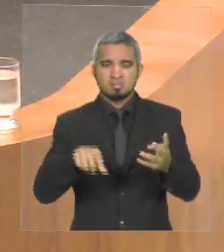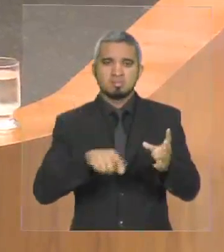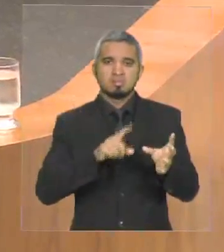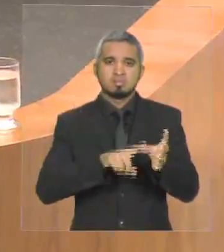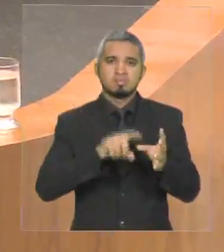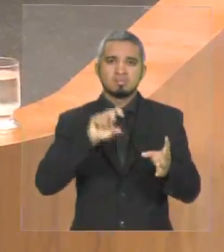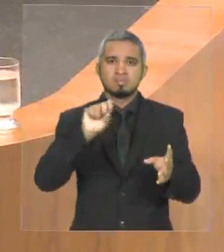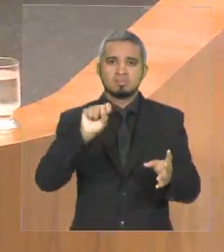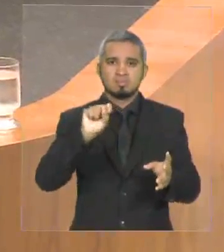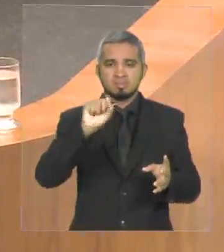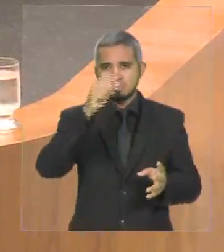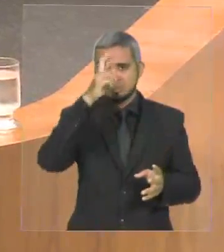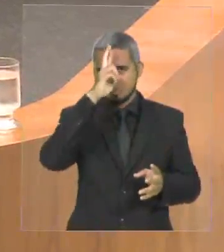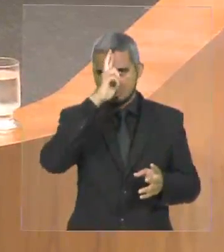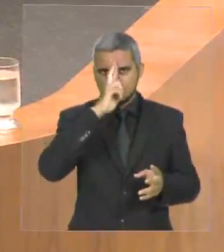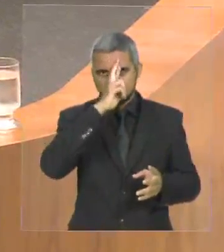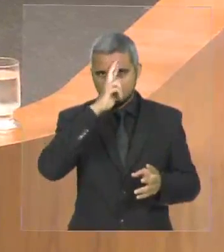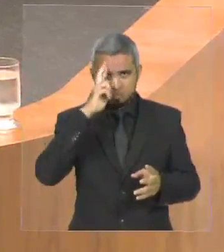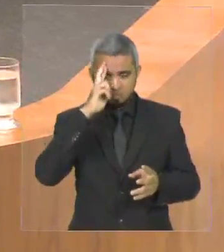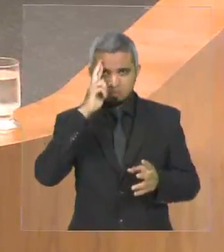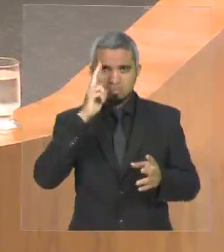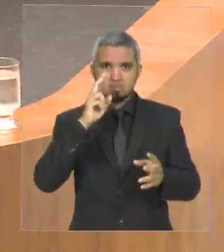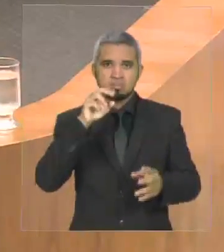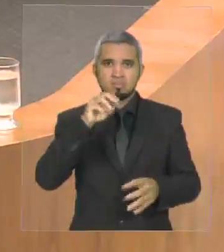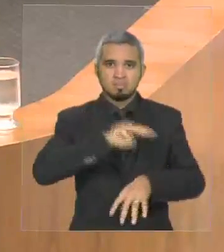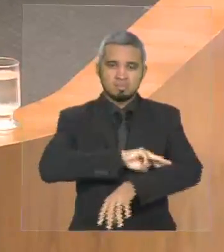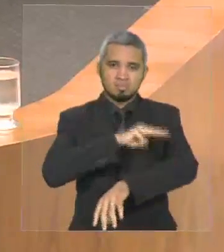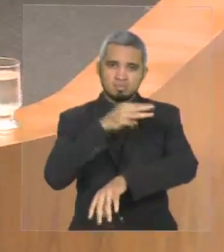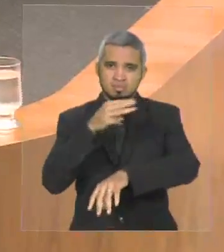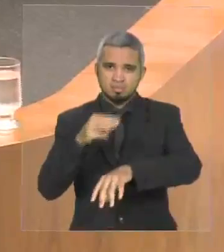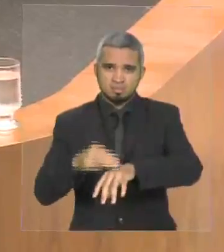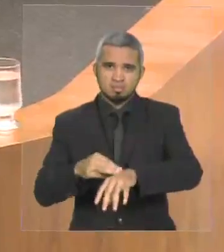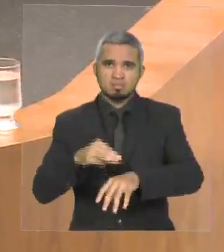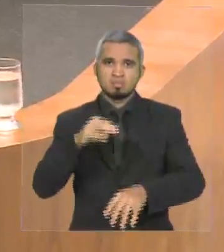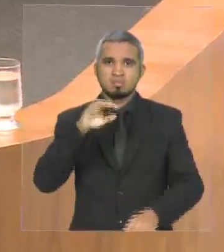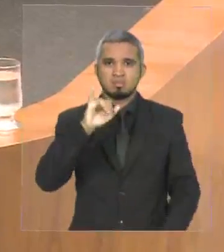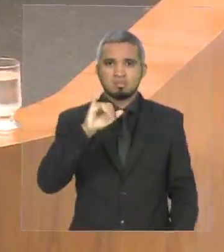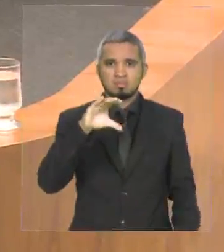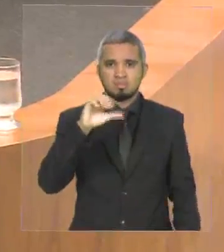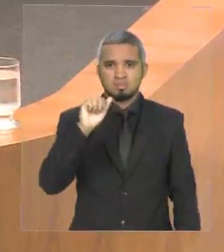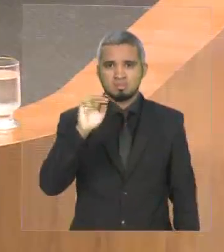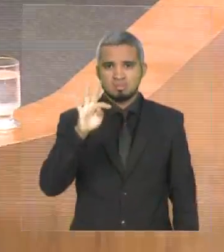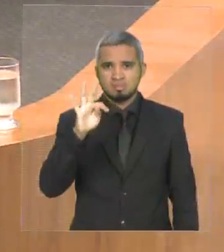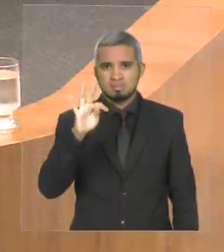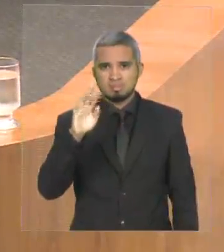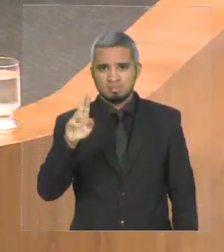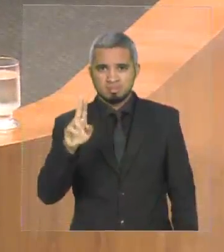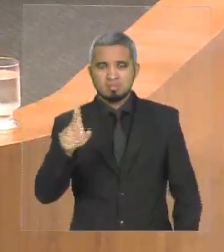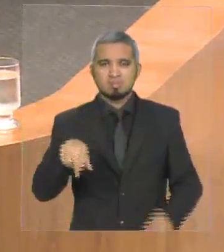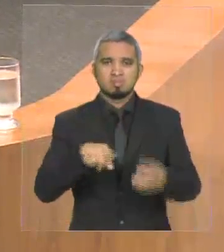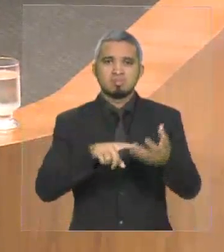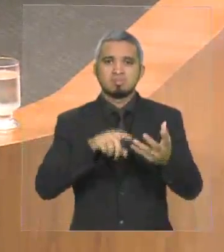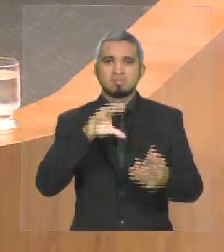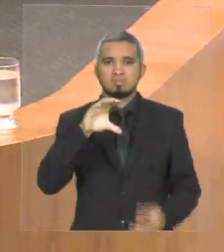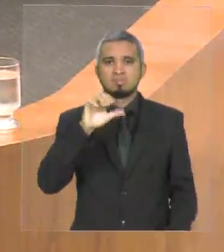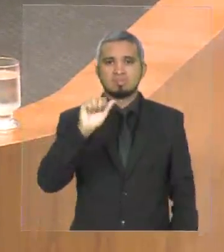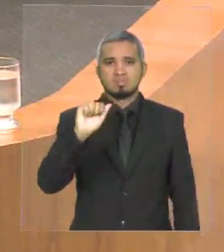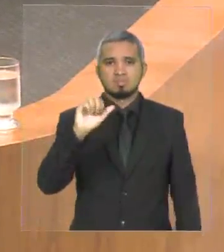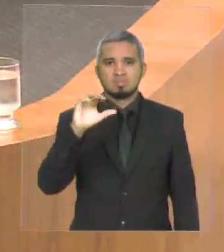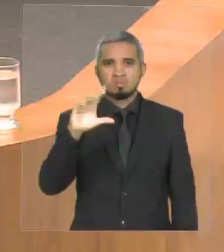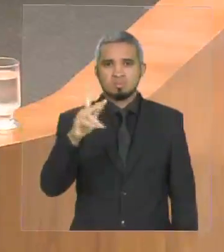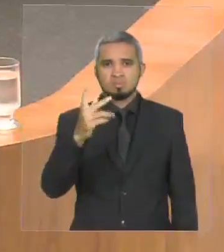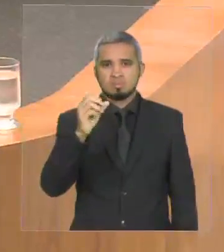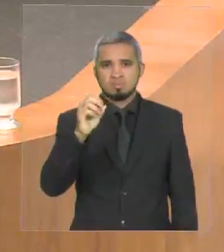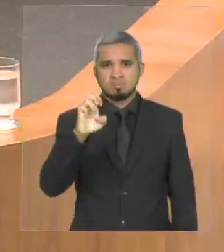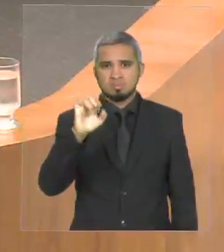de Cachoeira Grande, de Morros e de Icatu. Todos esses municípios, formalmente, eles já